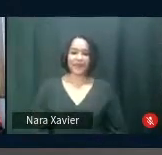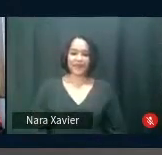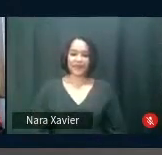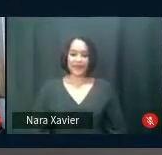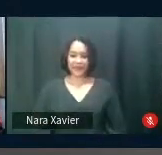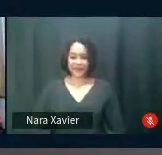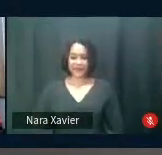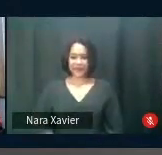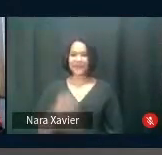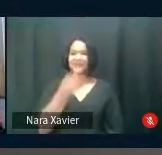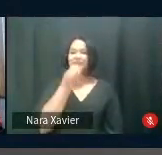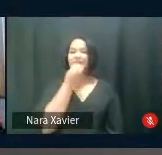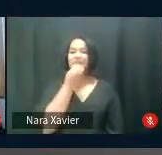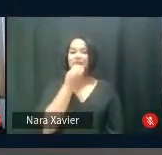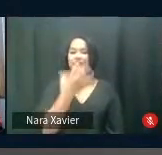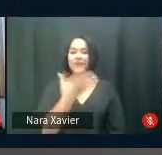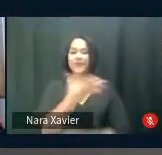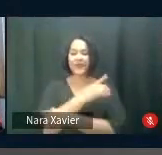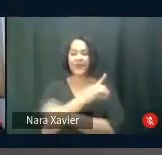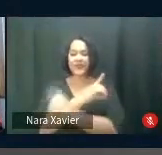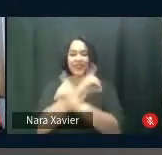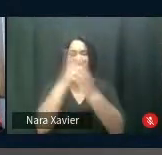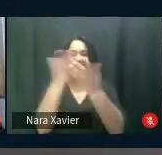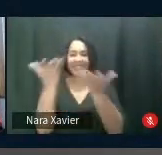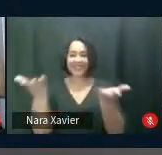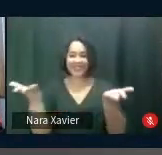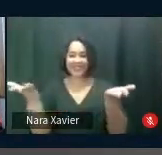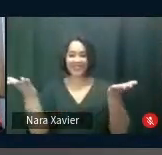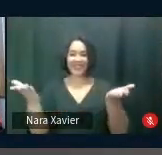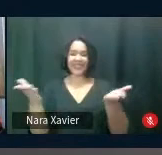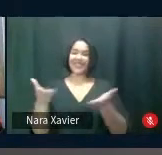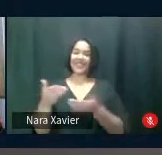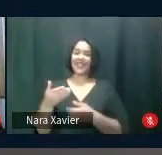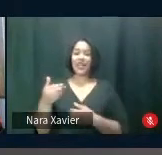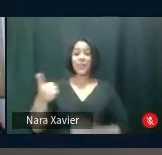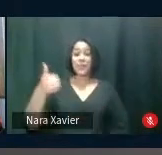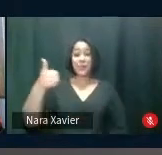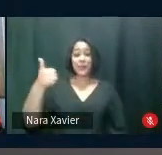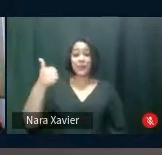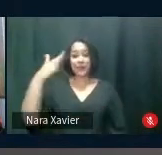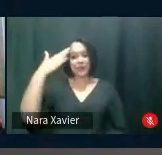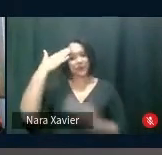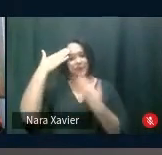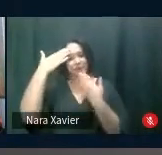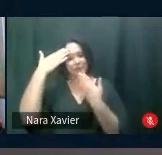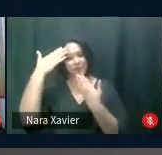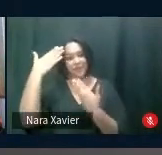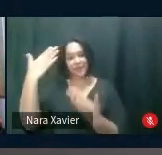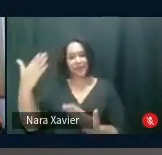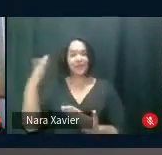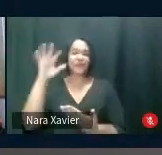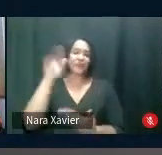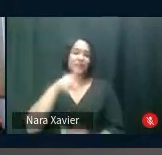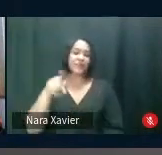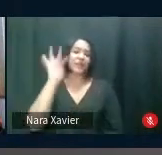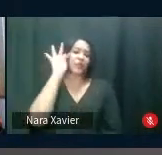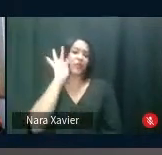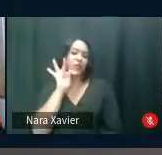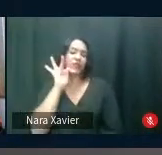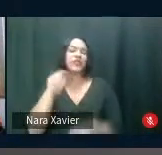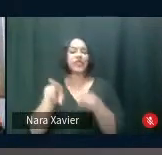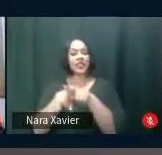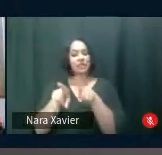Quero dar um bom dia a todos, né? Primeiramente, agradecer a Tuxi e a Lira